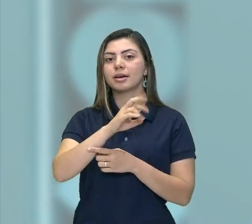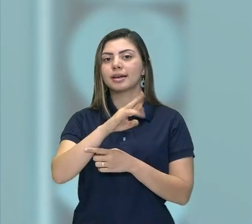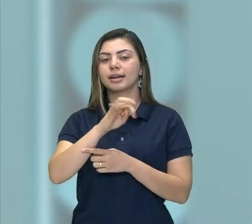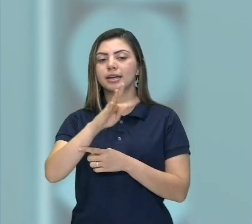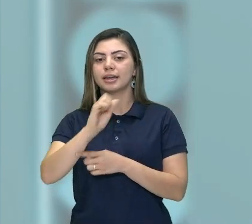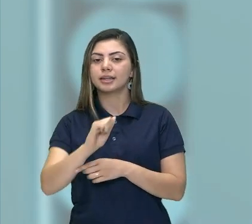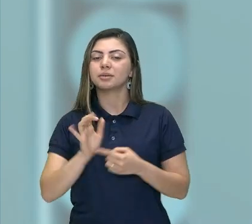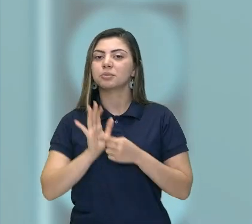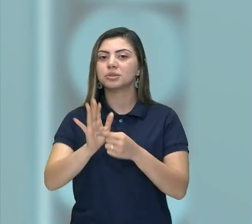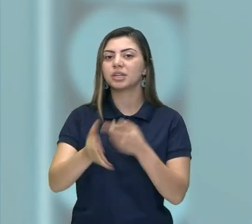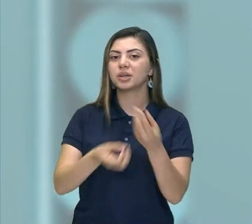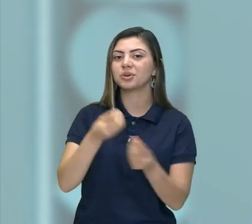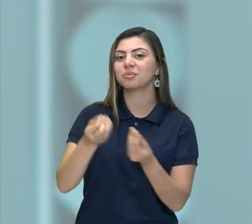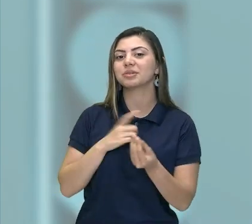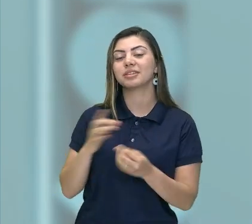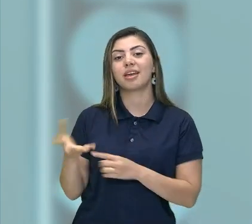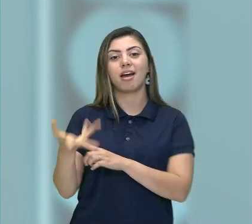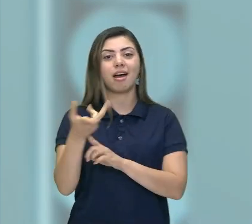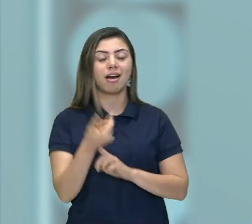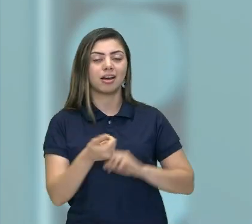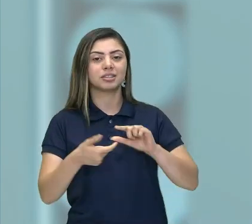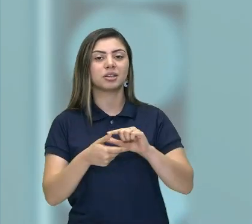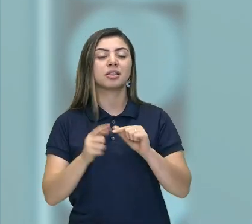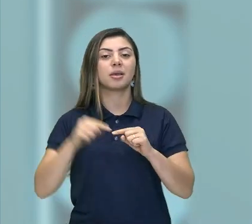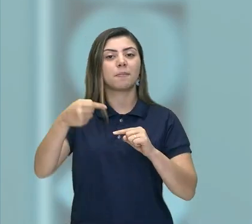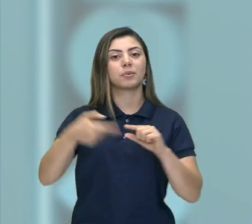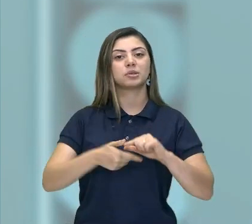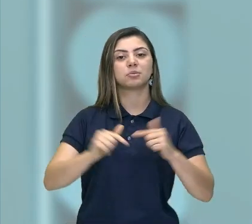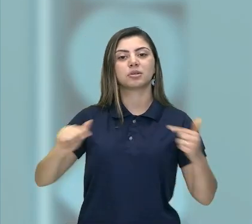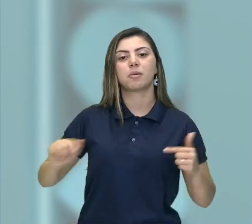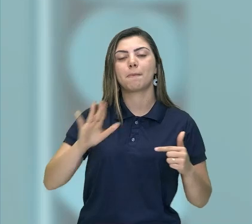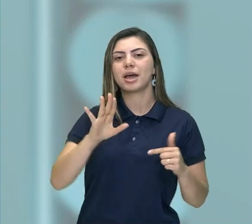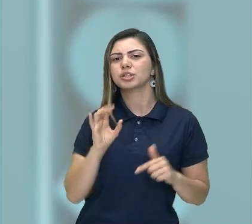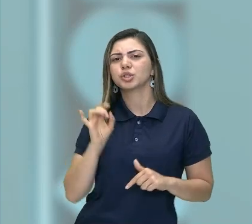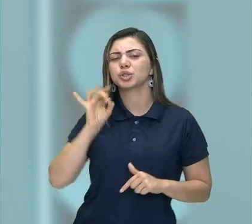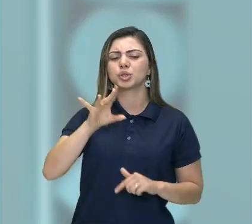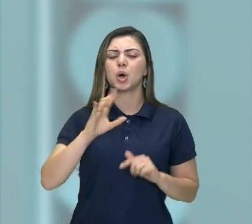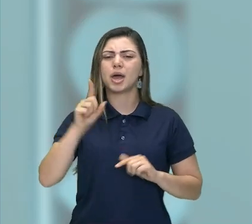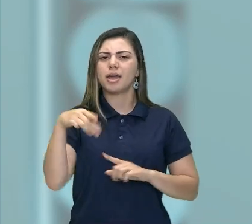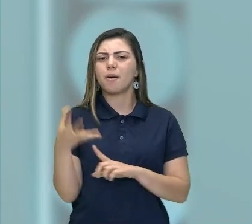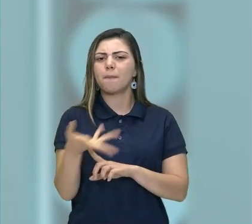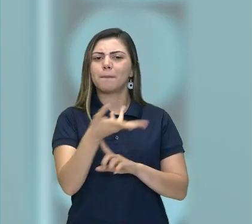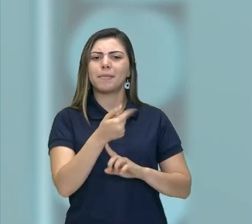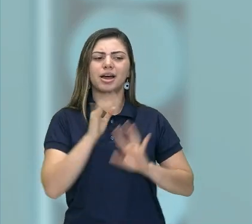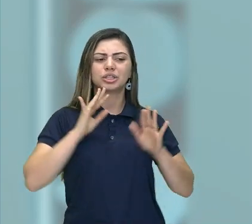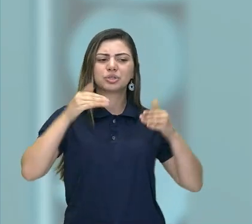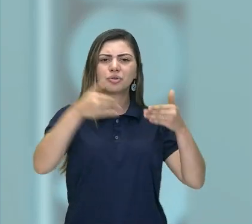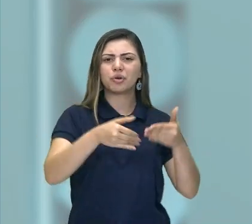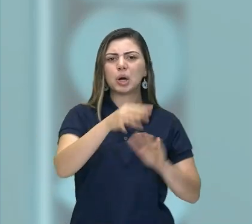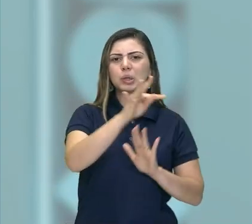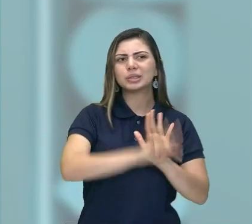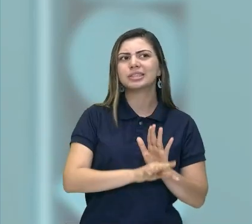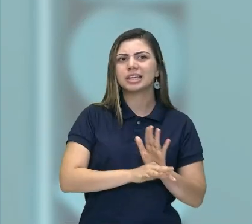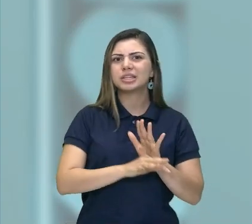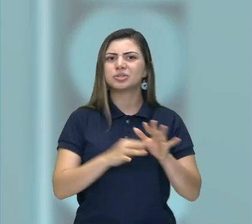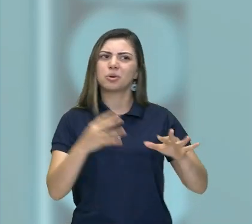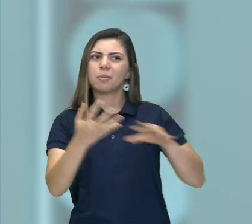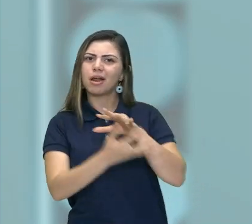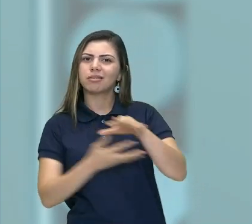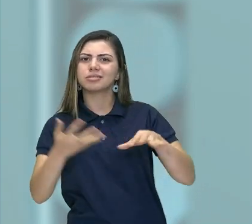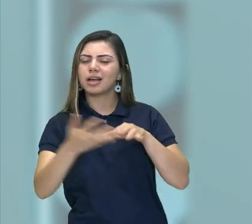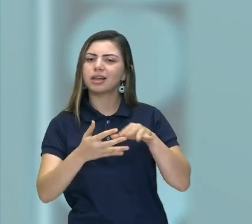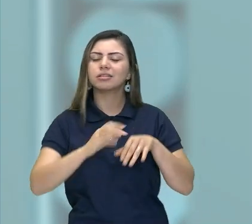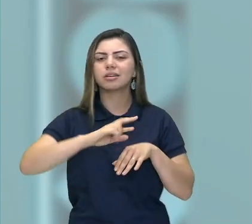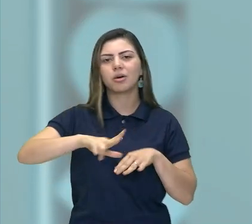a arte no pós-modernismo, mas ela não é também só uma arte voltada para esses textos mais caóticos. Também temos uma